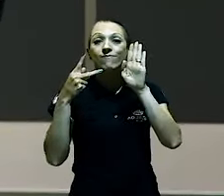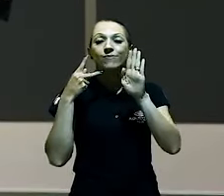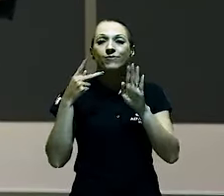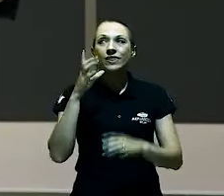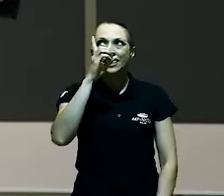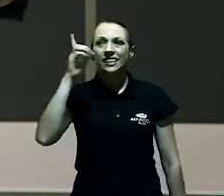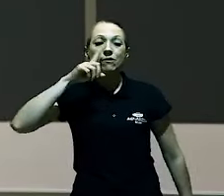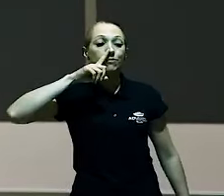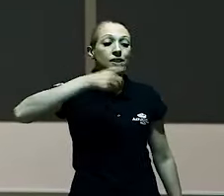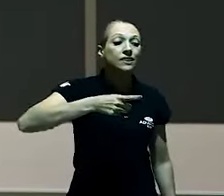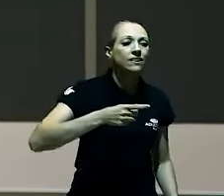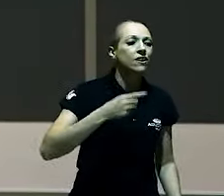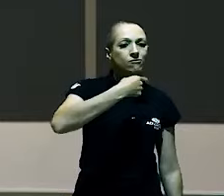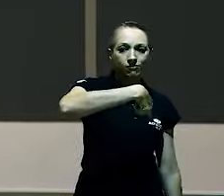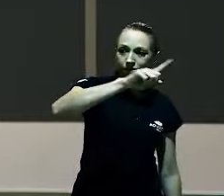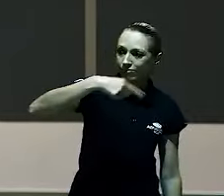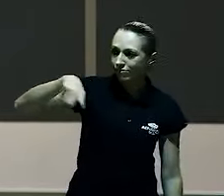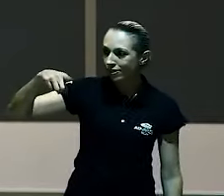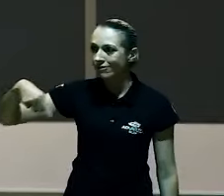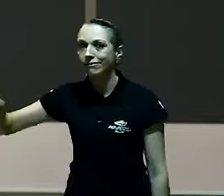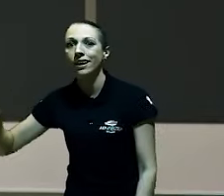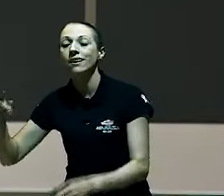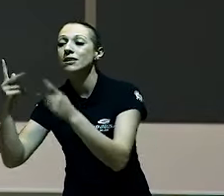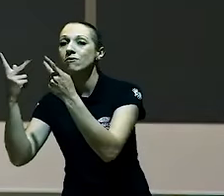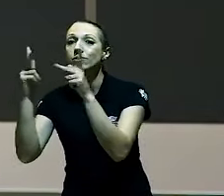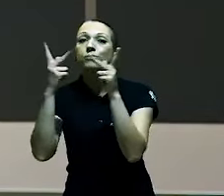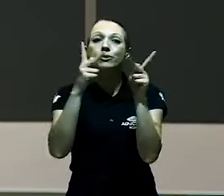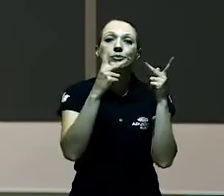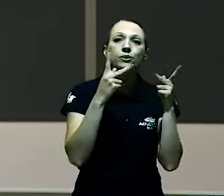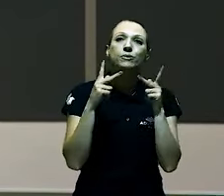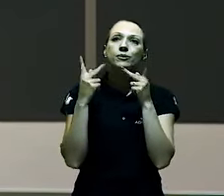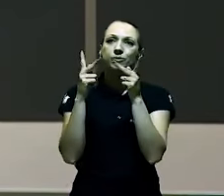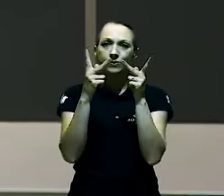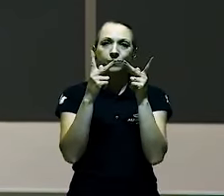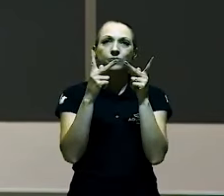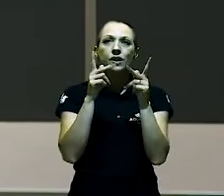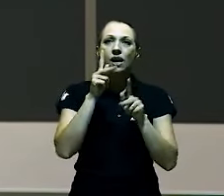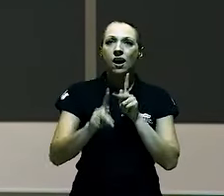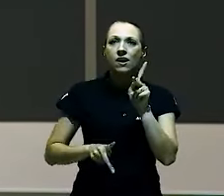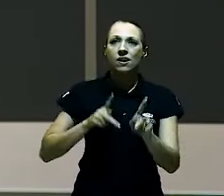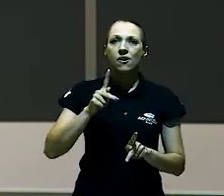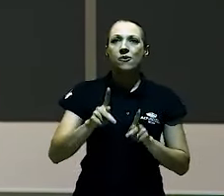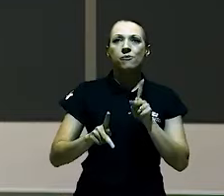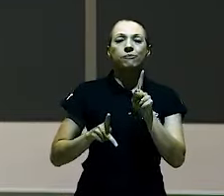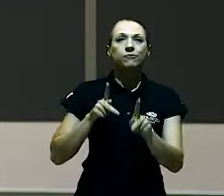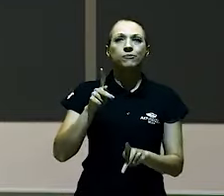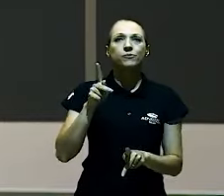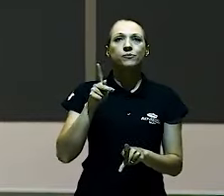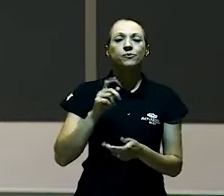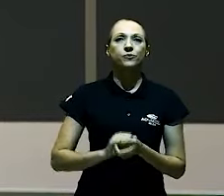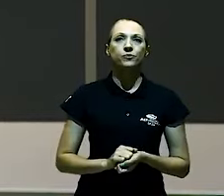palavra de Deus. Um homem que havia assumido uma posição diante de Deus de falar a sua palavra. E eu tenho um Deus que